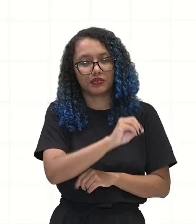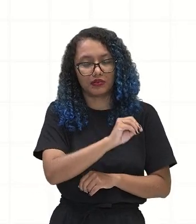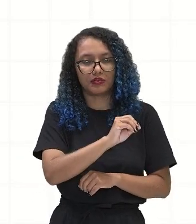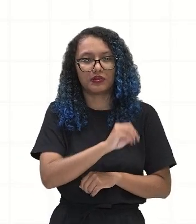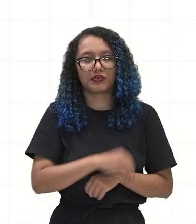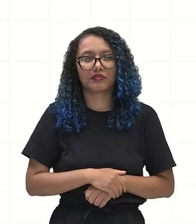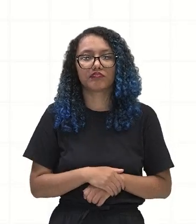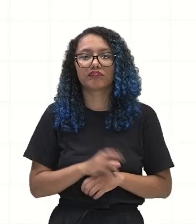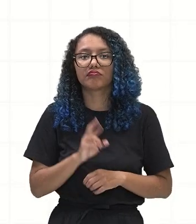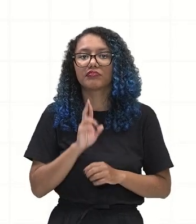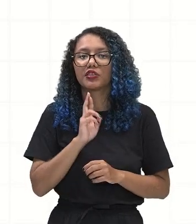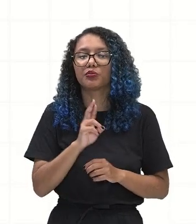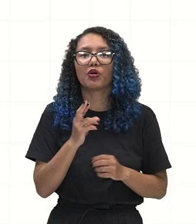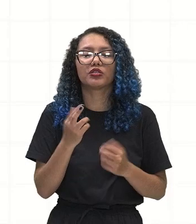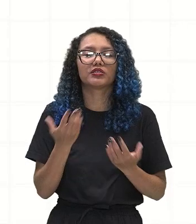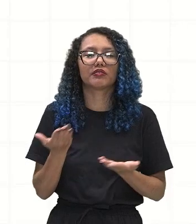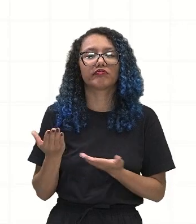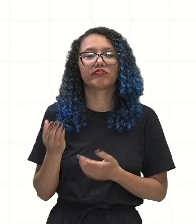2.750.